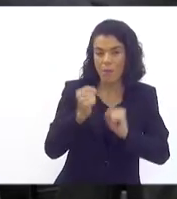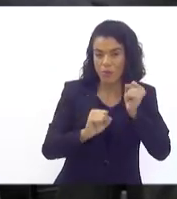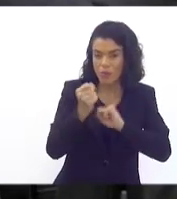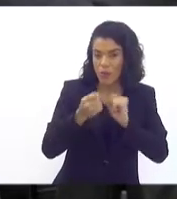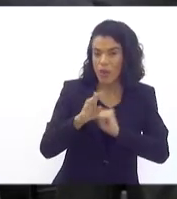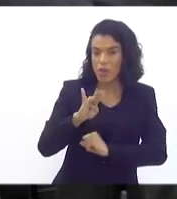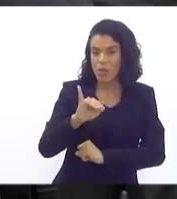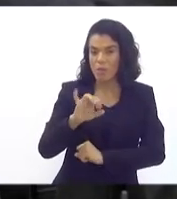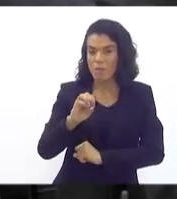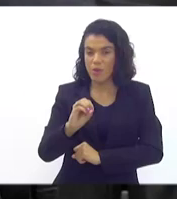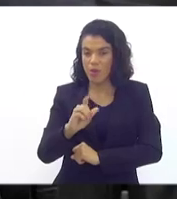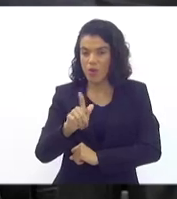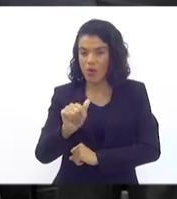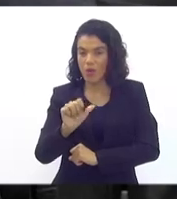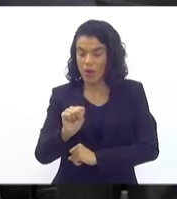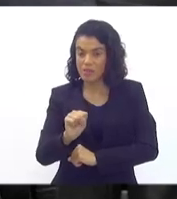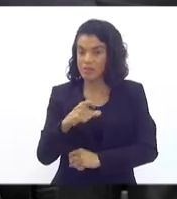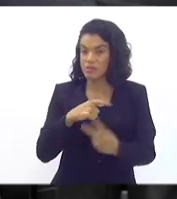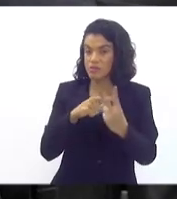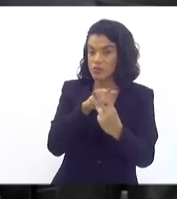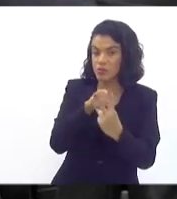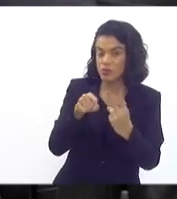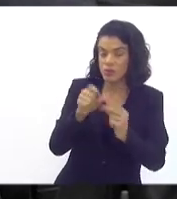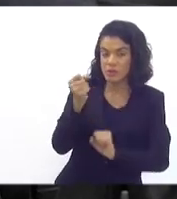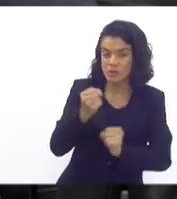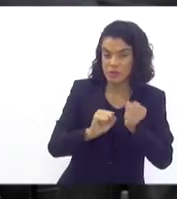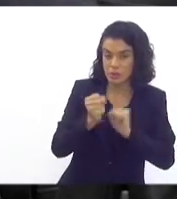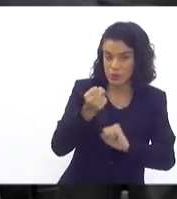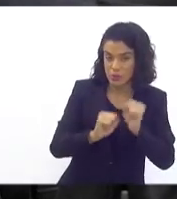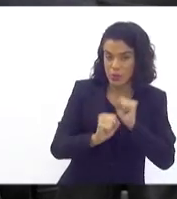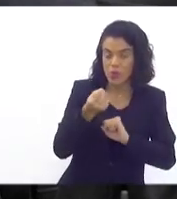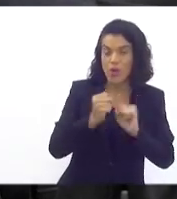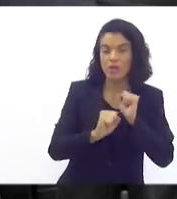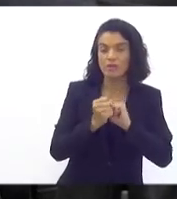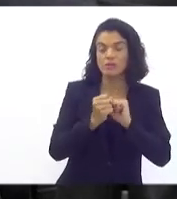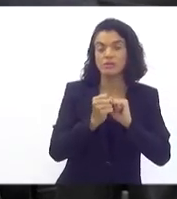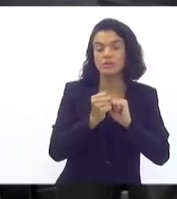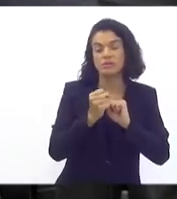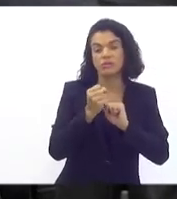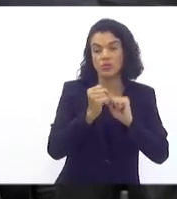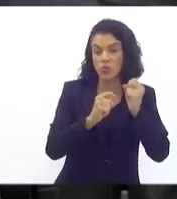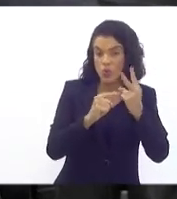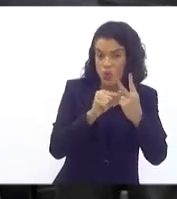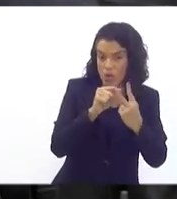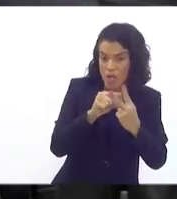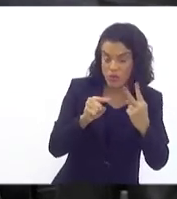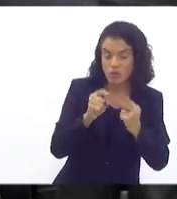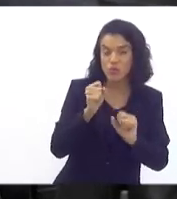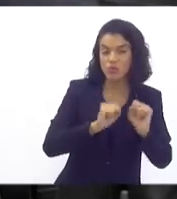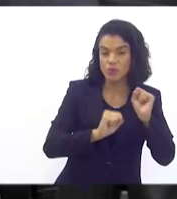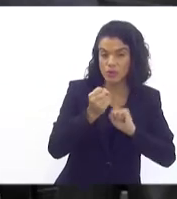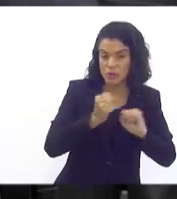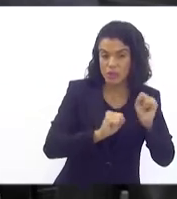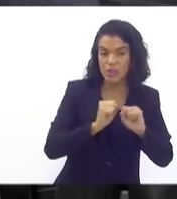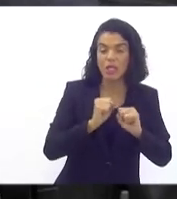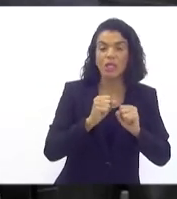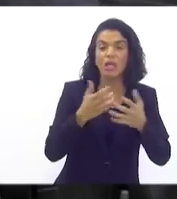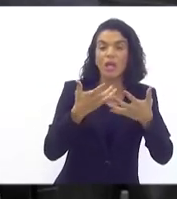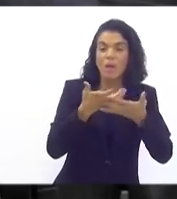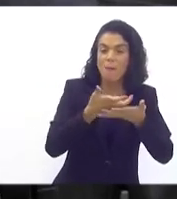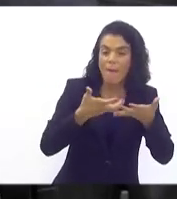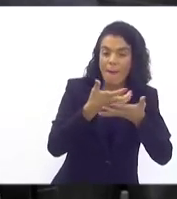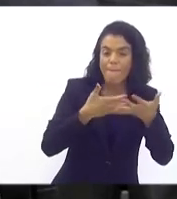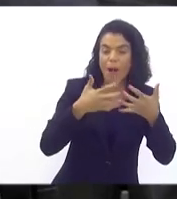biometano nós temos duas indústrias que processam é duas usinas que processam lixo que